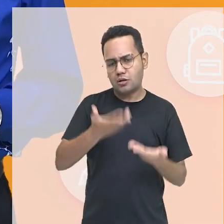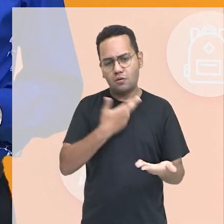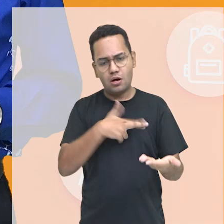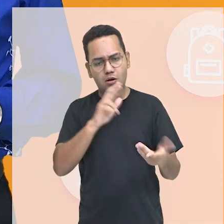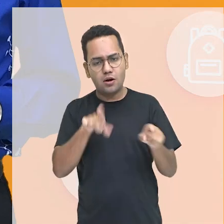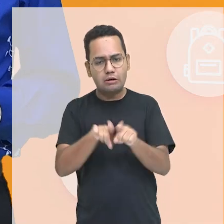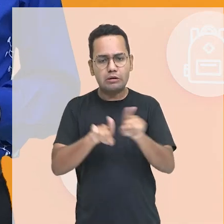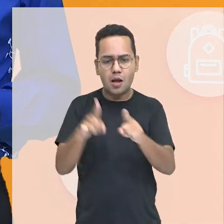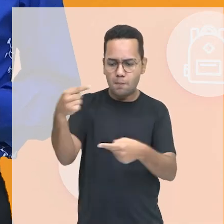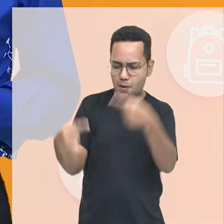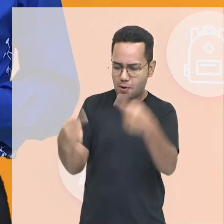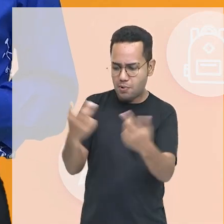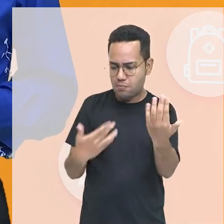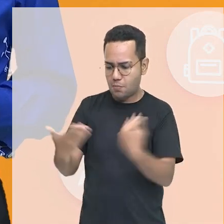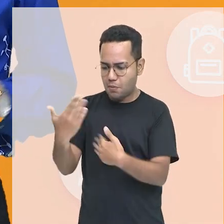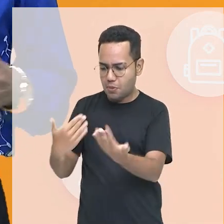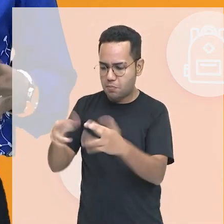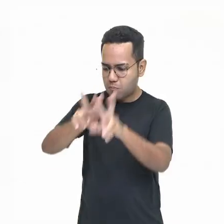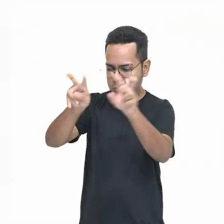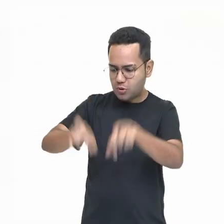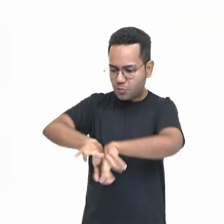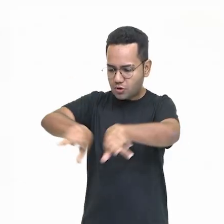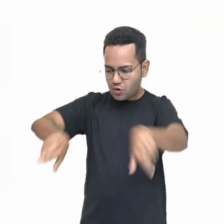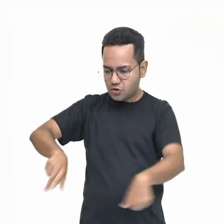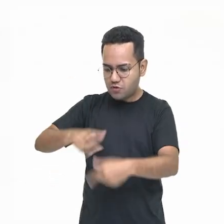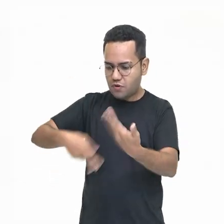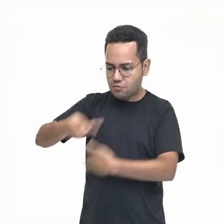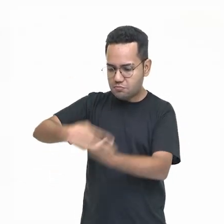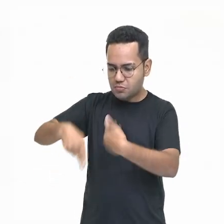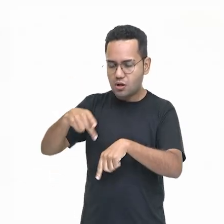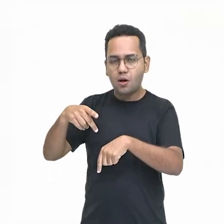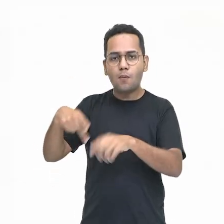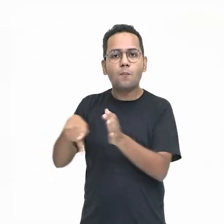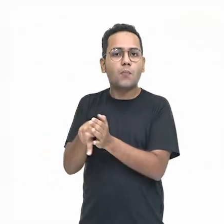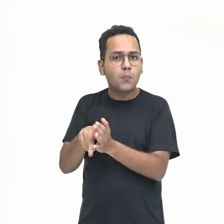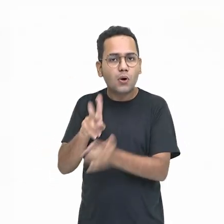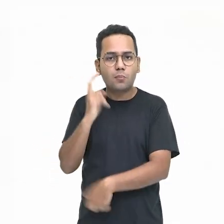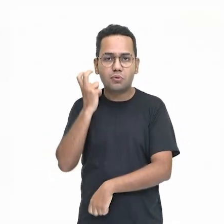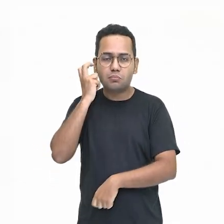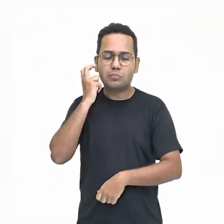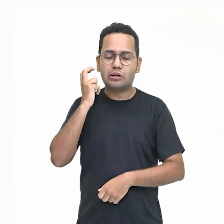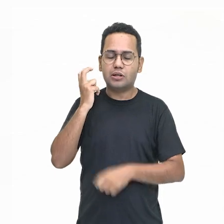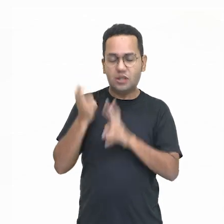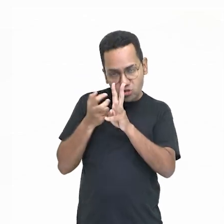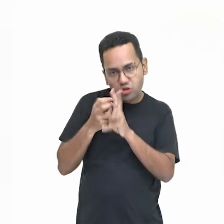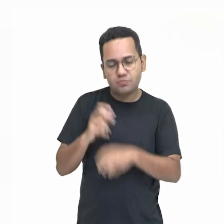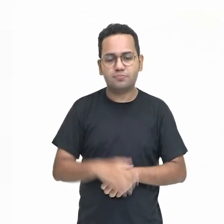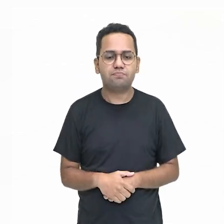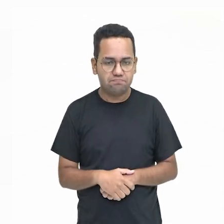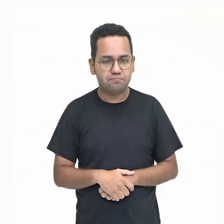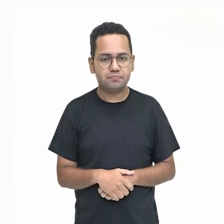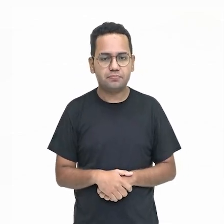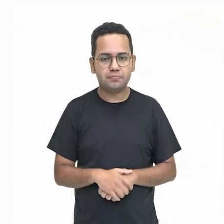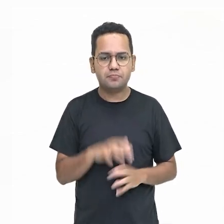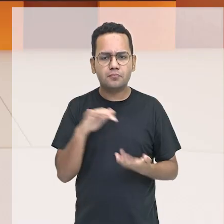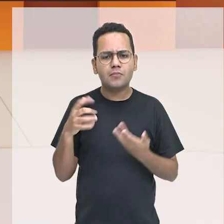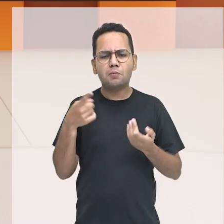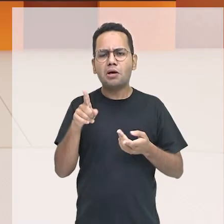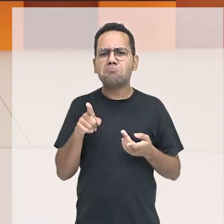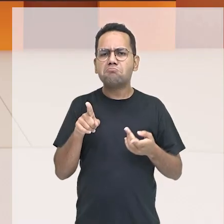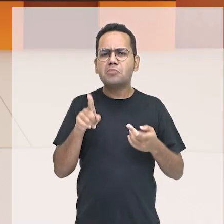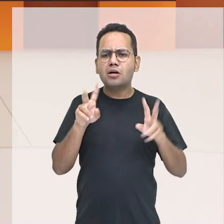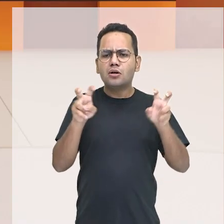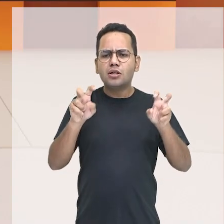e diálogos interreligiosos. É por isso que o pluralismo religioso e o diálogo interreligioso tem que